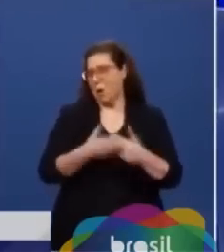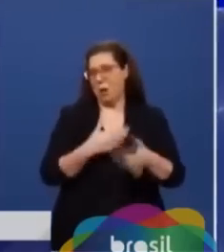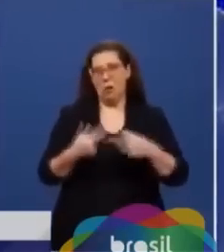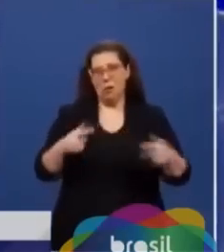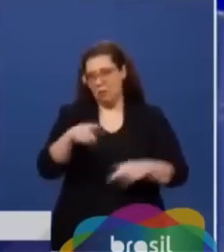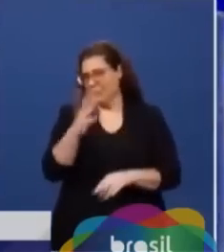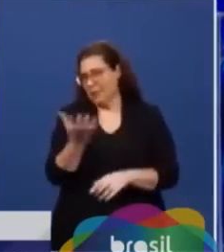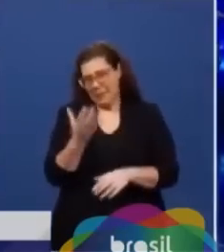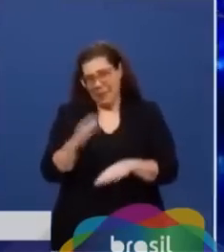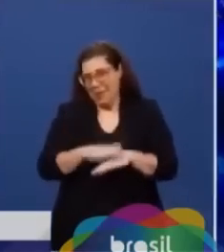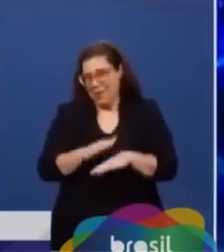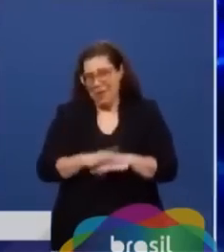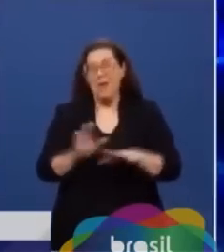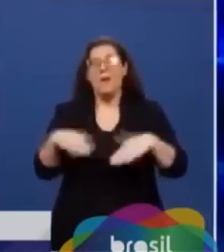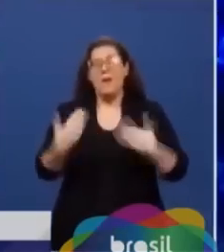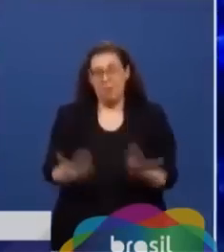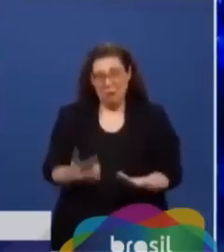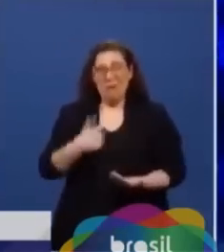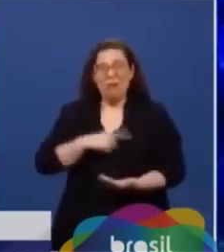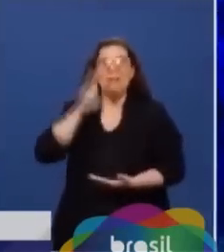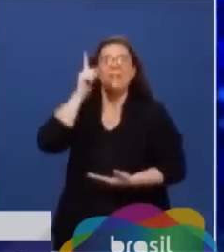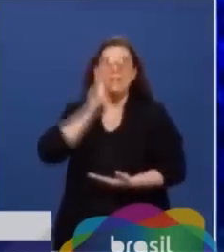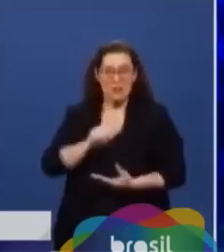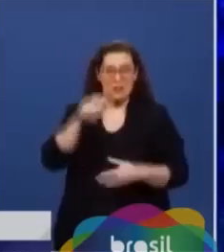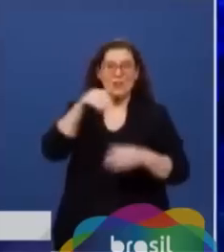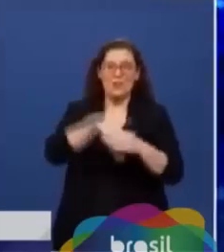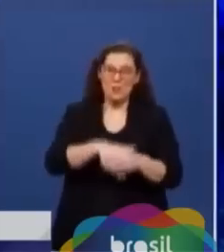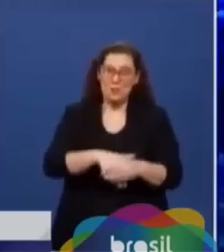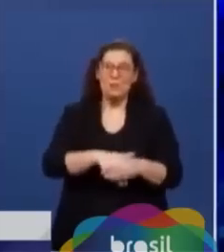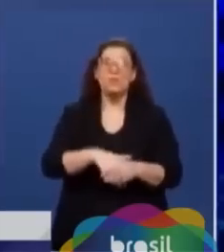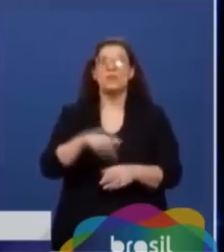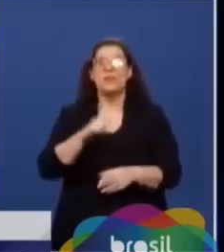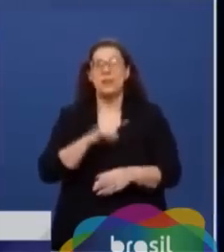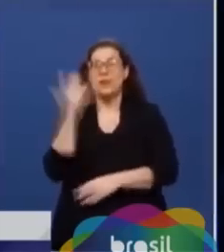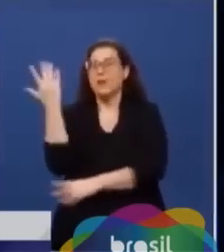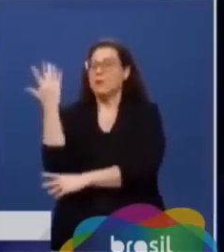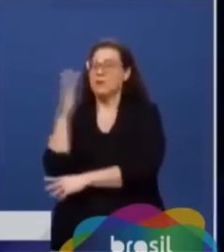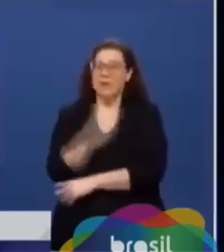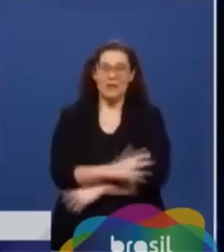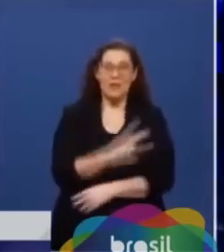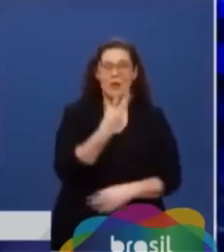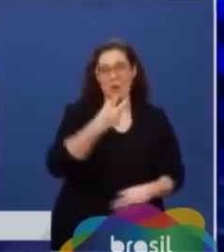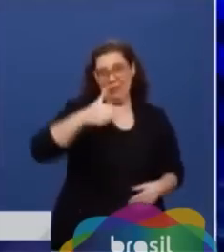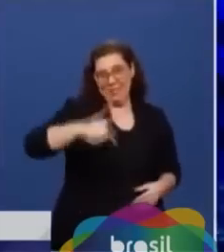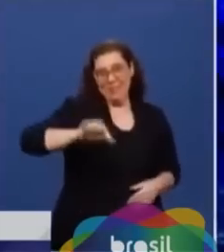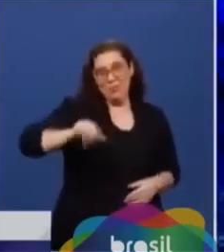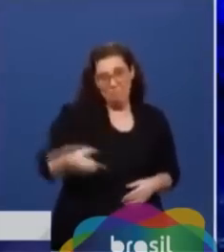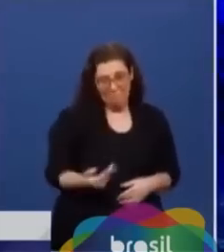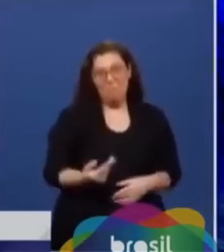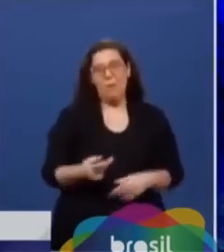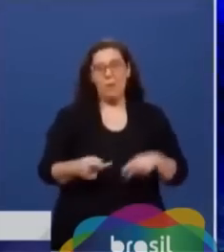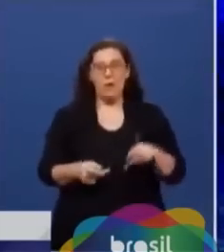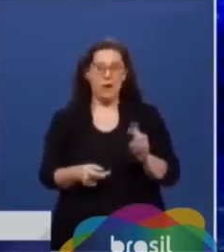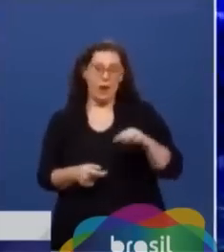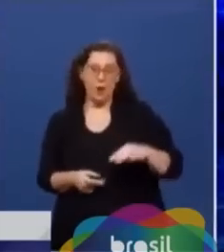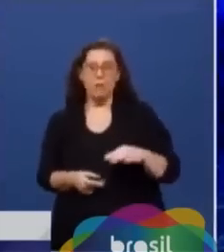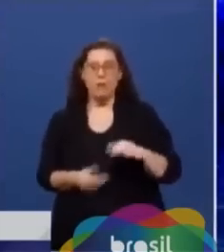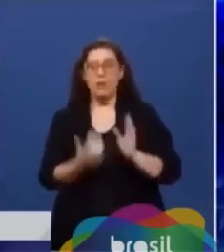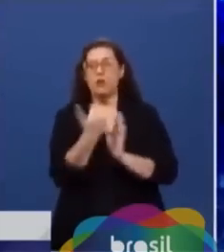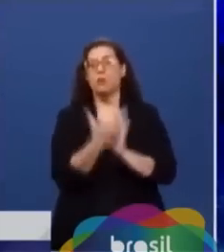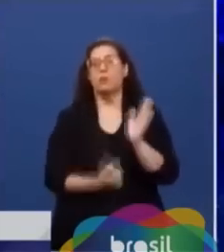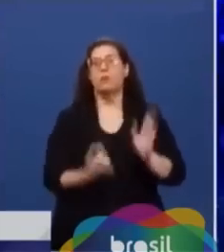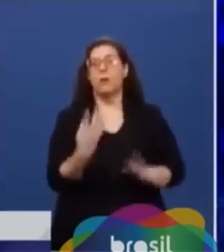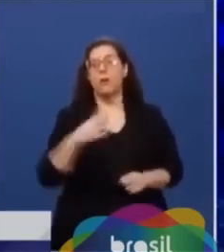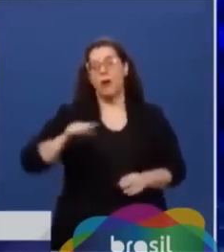vai perceber que quando eu ganhei as eleições, tinha um desmatamento de 27 mil quilômetros, caiu para 4 mil